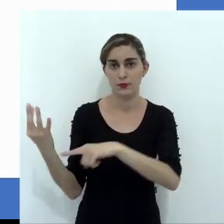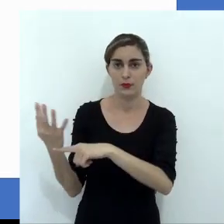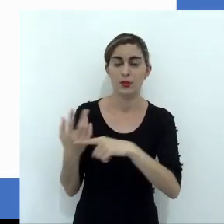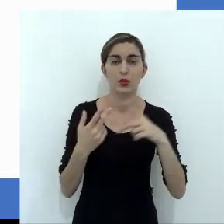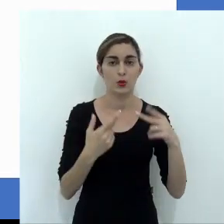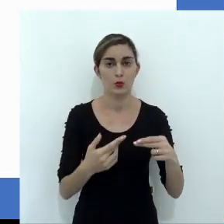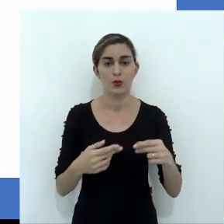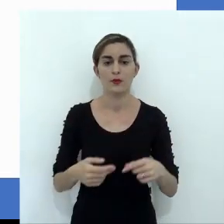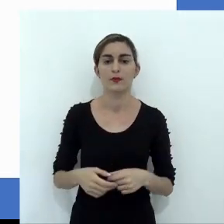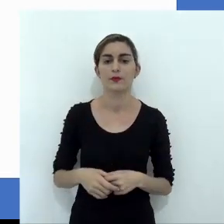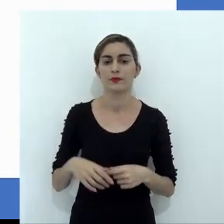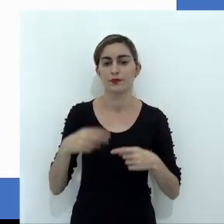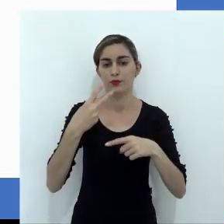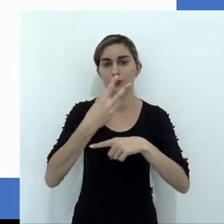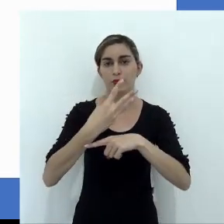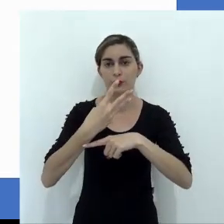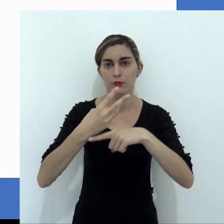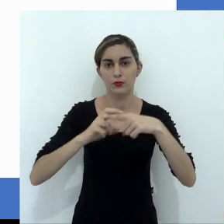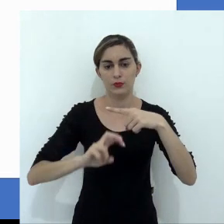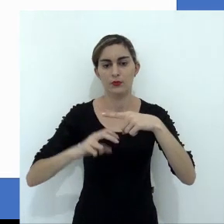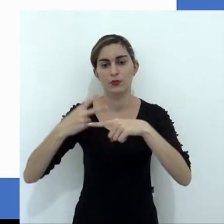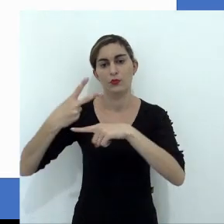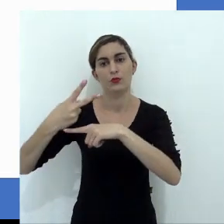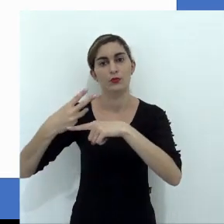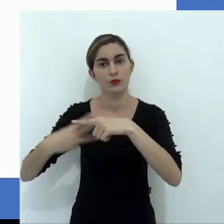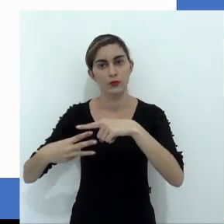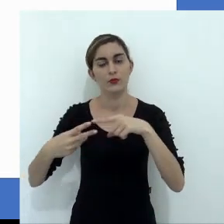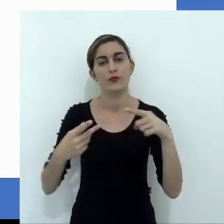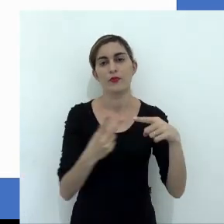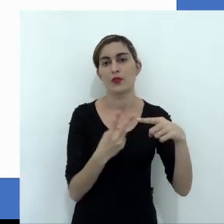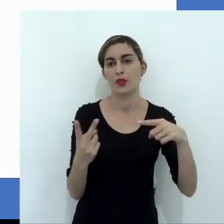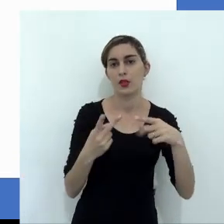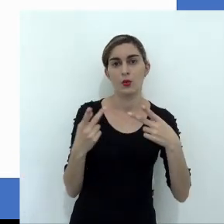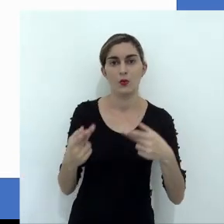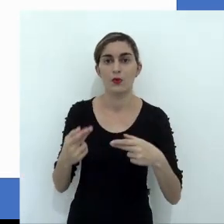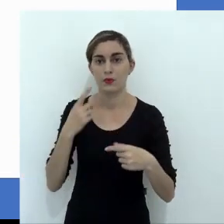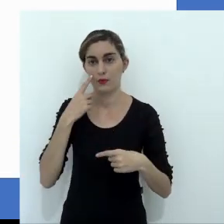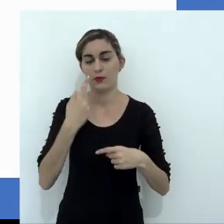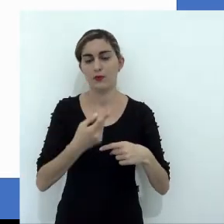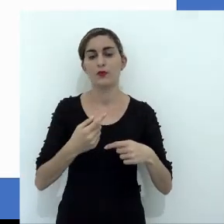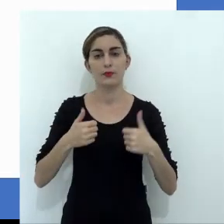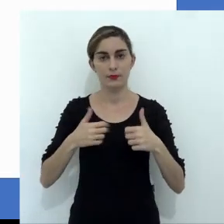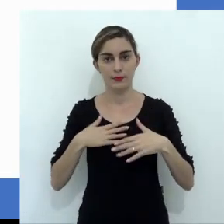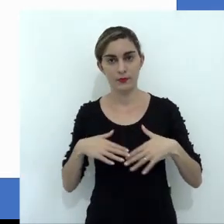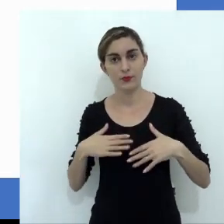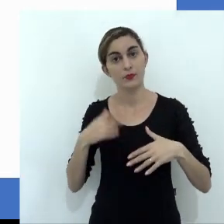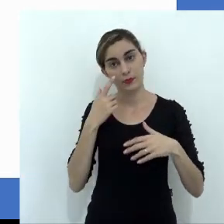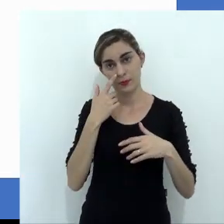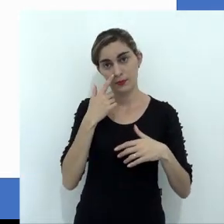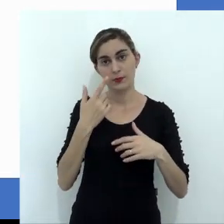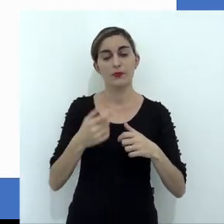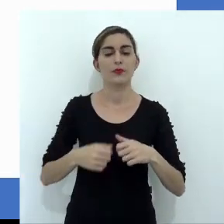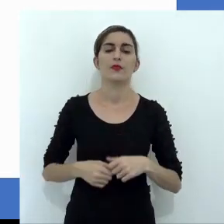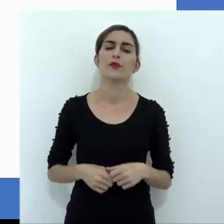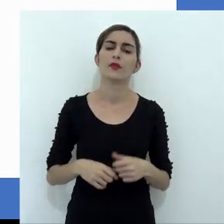a 3/5 e a 2/3, de uma maneira que os denominadores sejam iguais. Tranquilo? Então vamos lá. Vamos multiplicar os